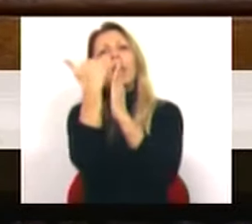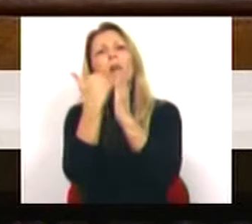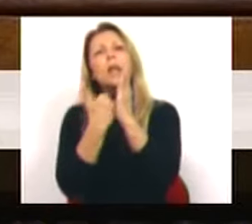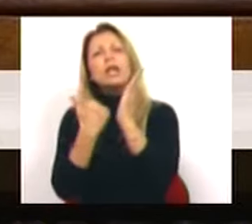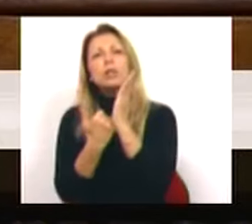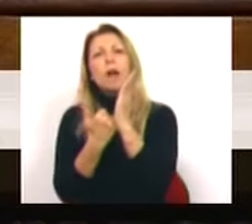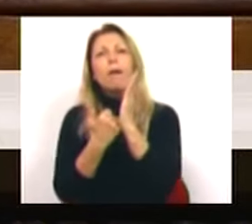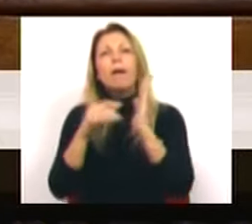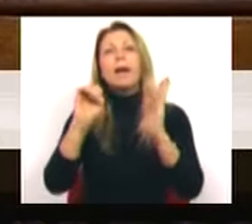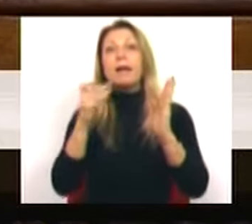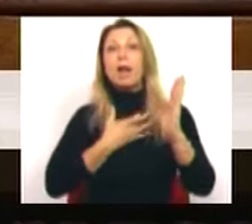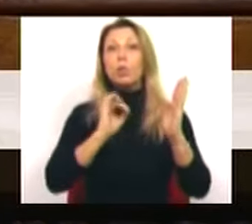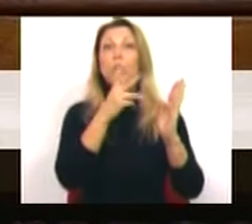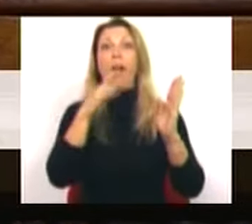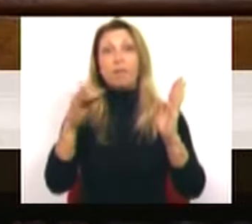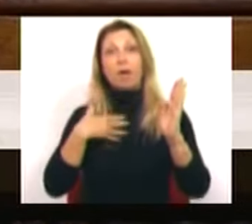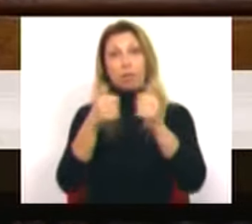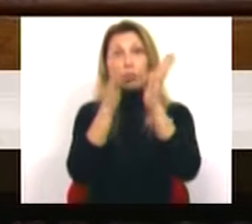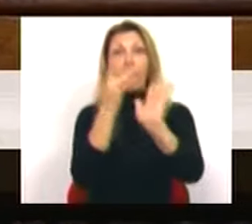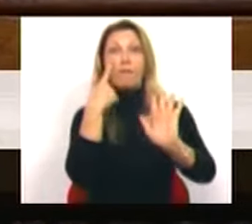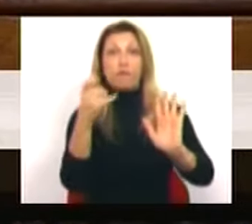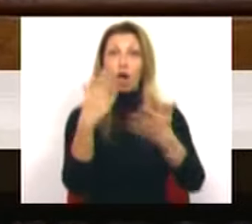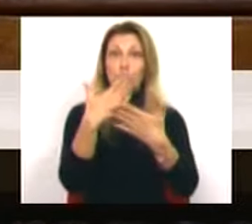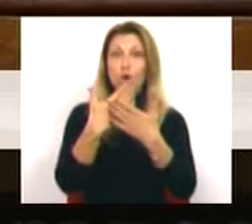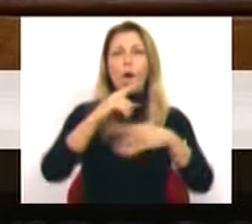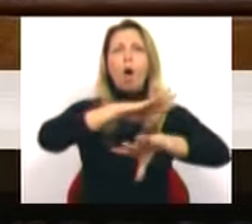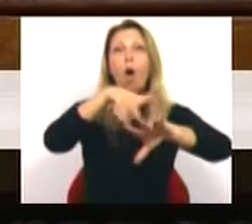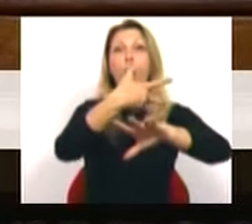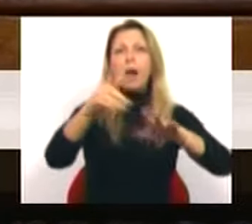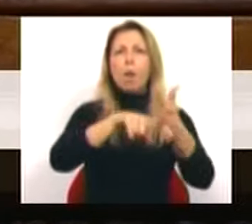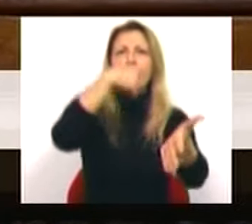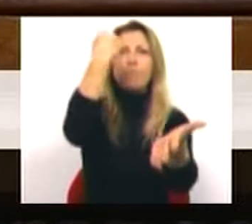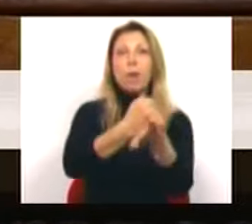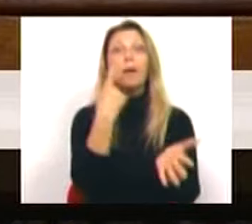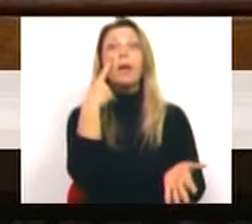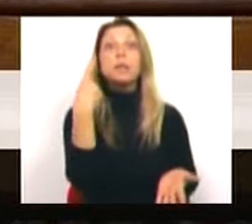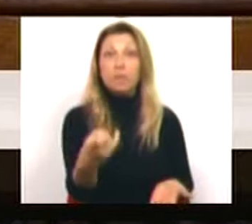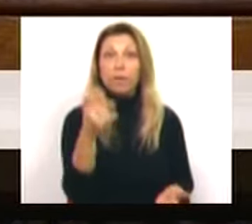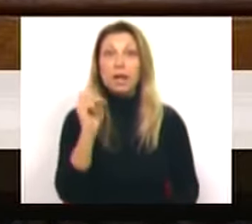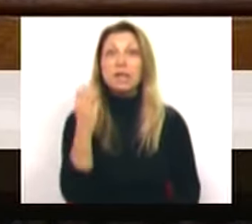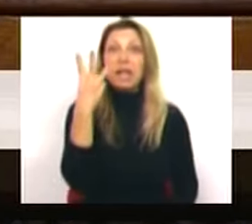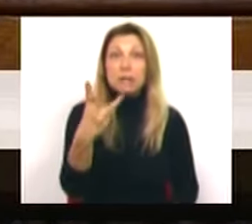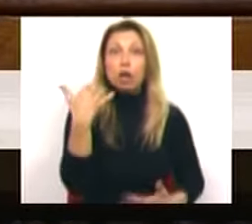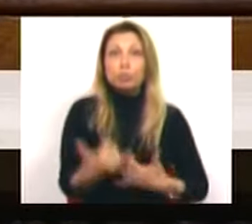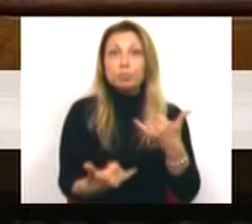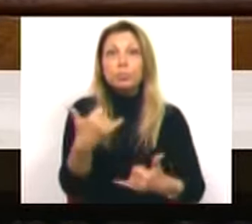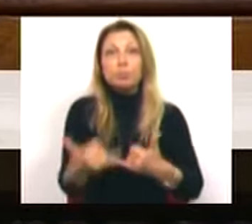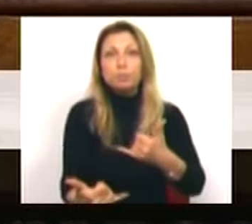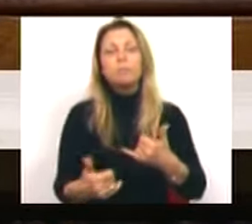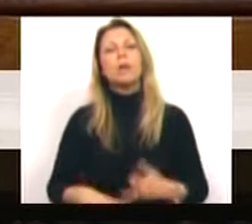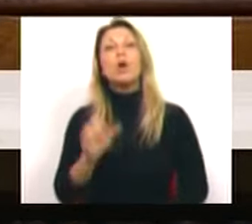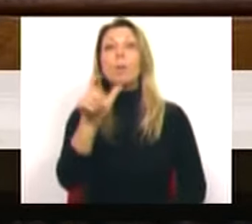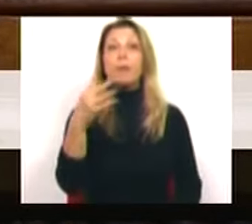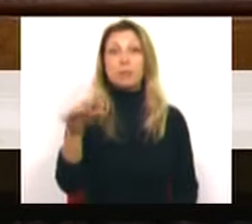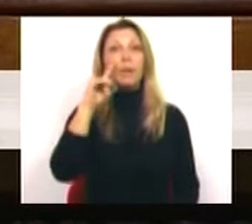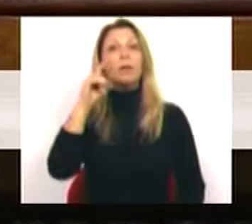necessidades identificadas pelas escolas para horários completos que se verifiquem durante 3 anos consecutivos. O PCP defende